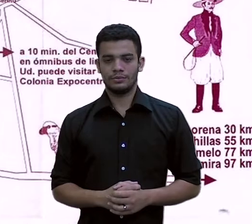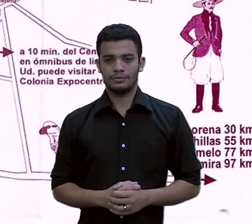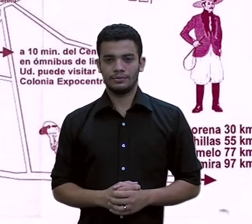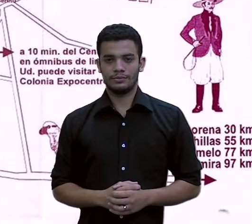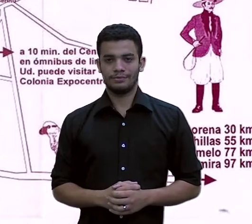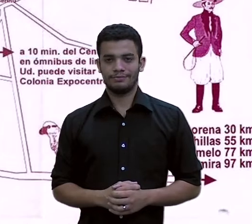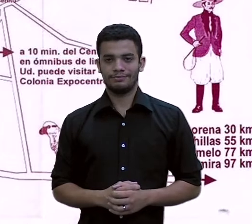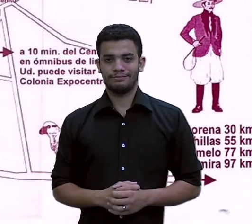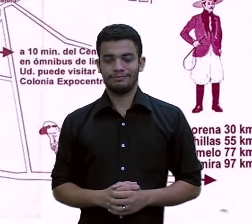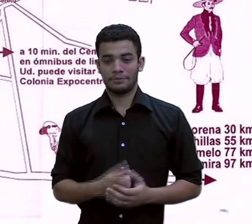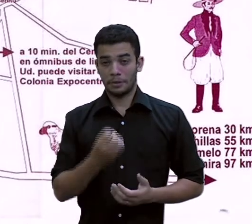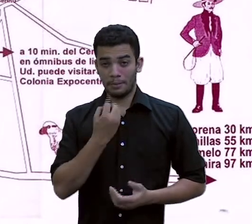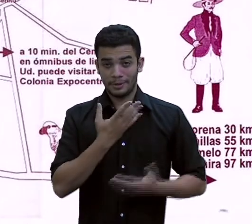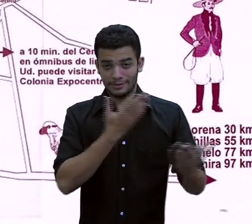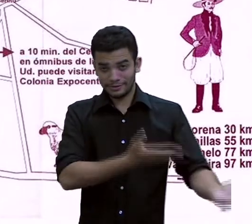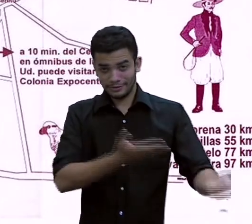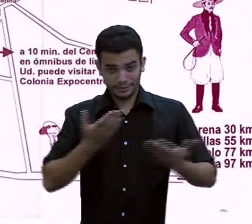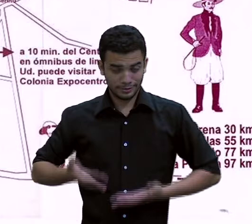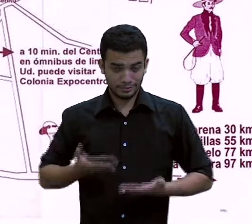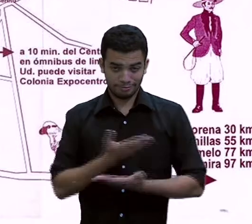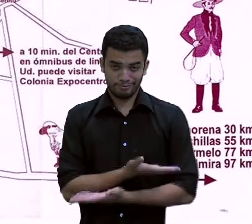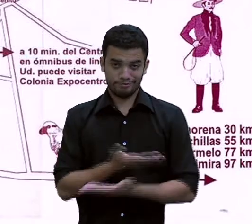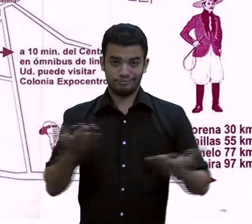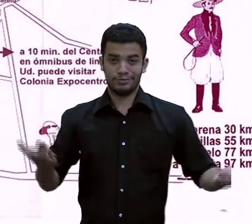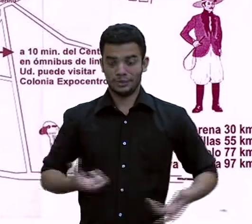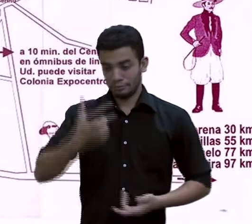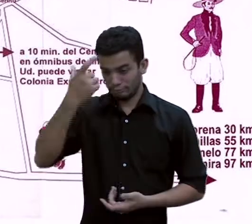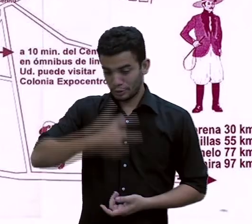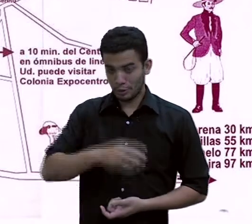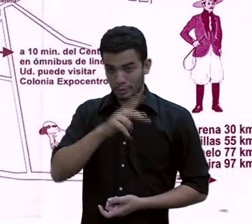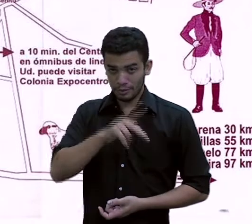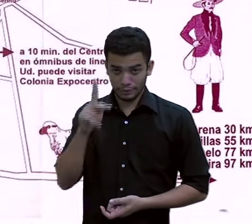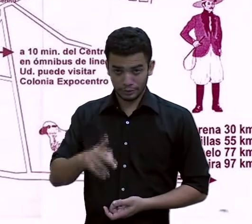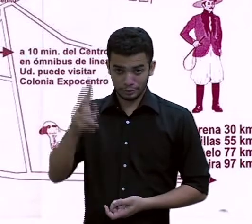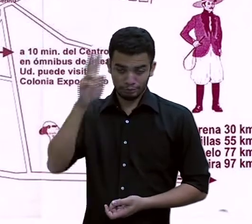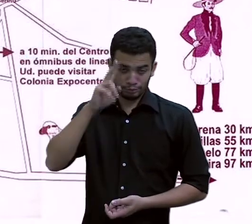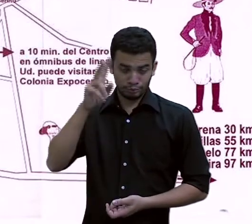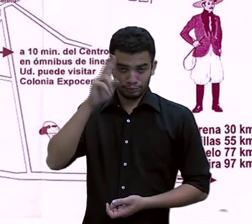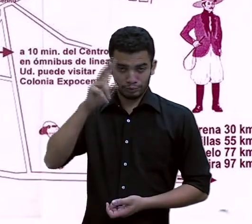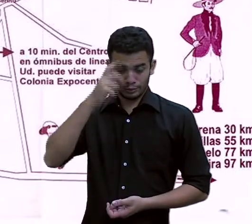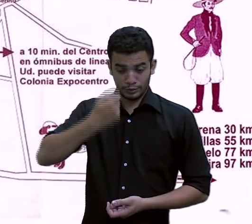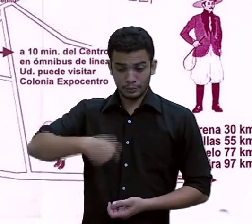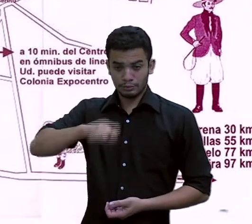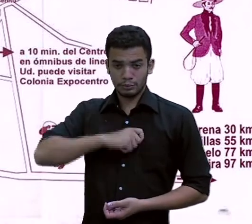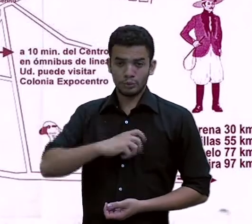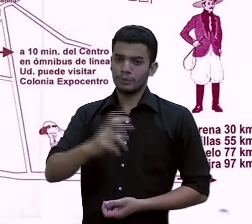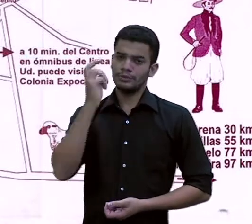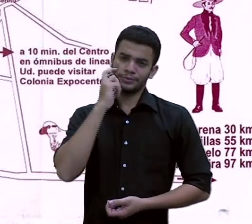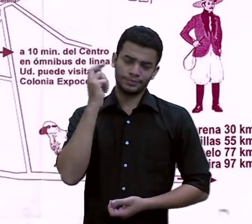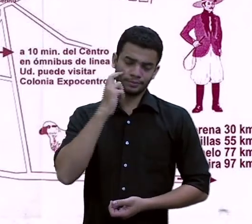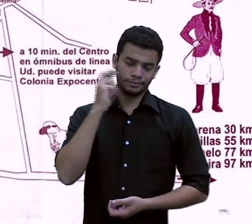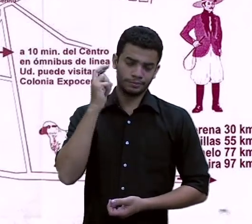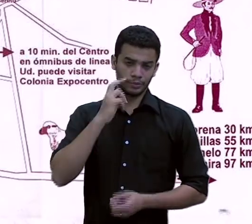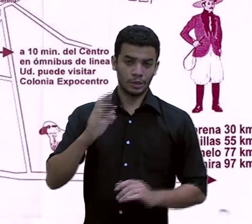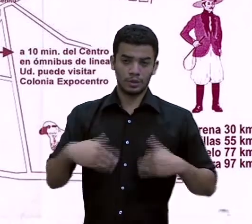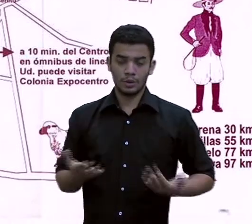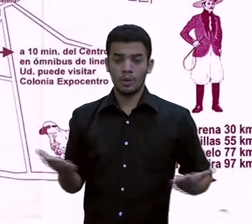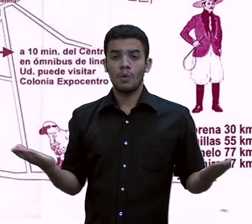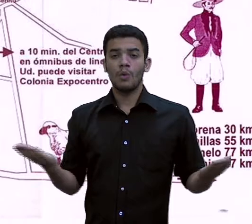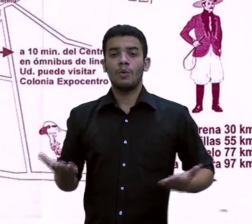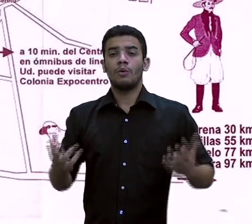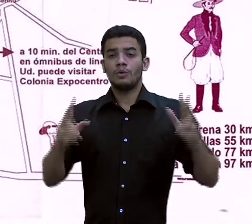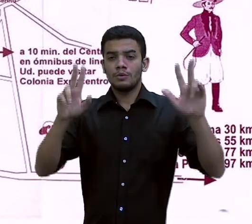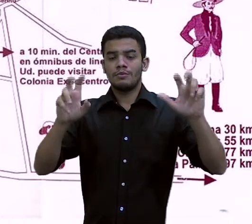Estudantes, bem-vindos a mais uma aula de História. Sou Jorge Duérito, seu professor. Vamos falar nessa aula sobre a colônia